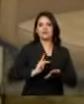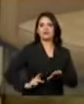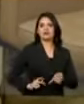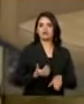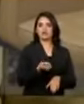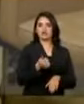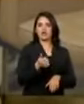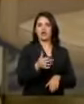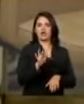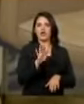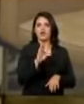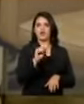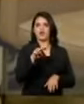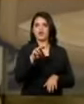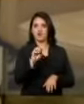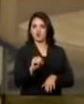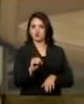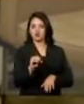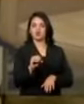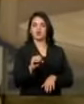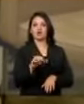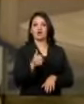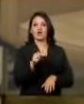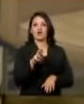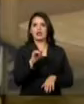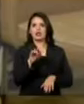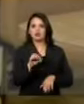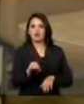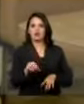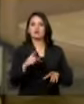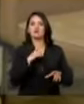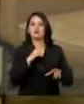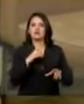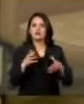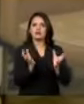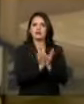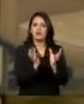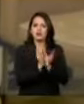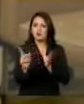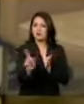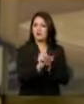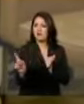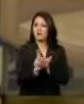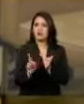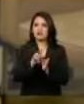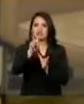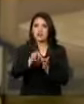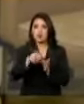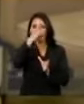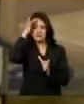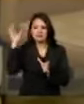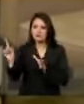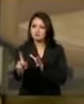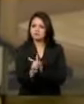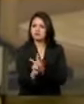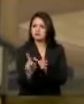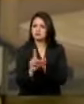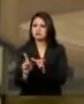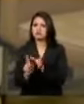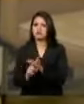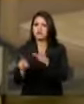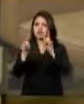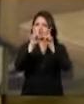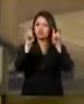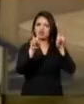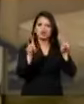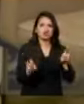por 50 grandes notáveis do país, juristas, economistas, empresários, pessoas de todos os